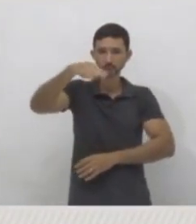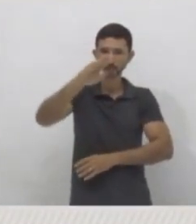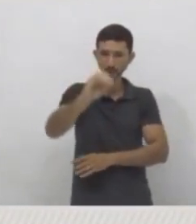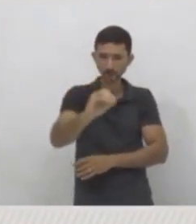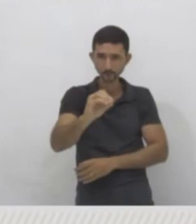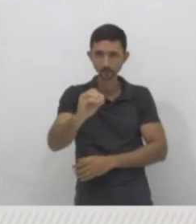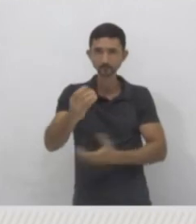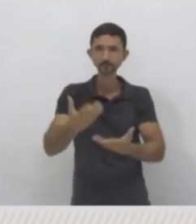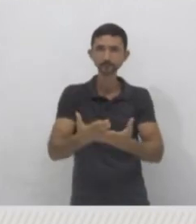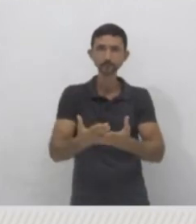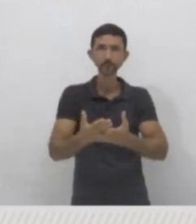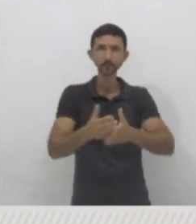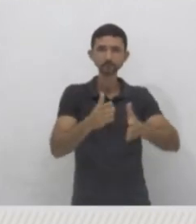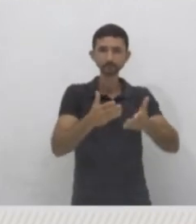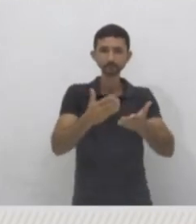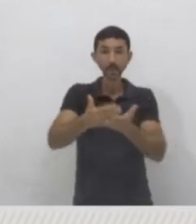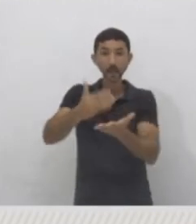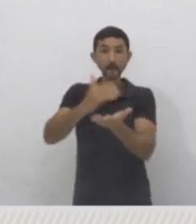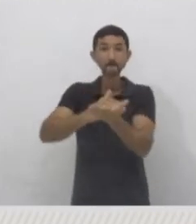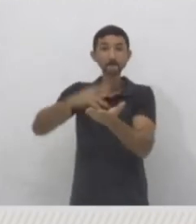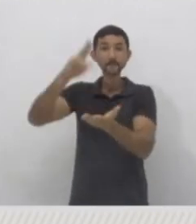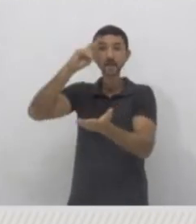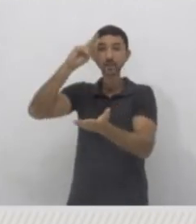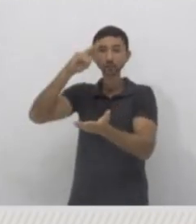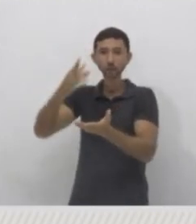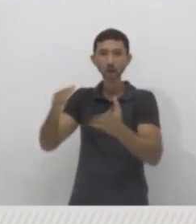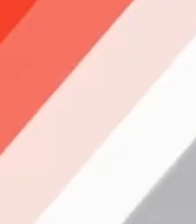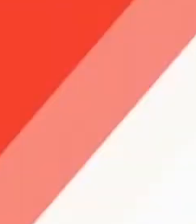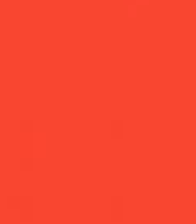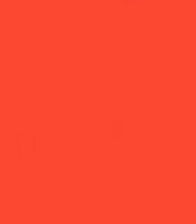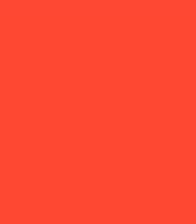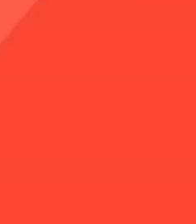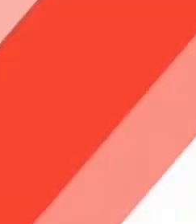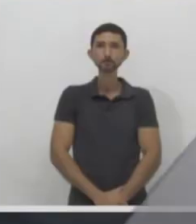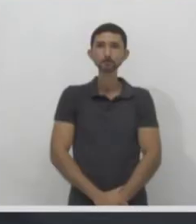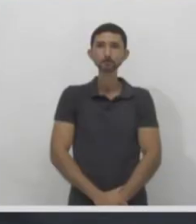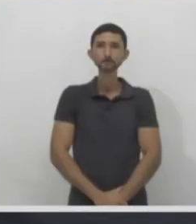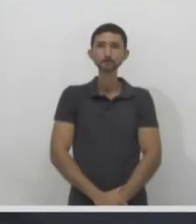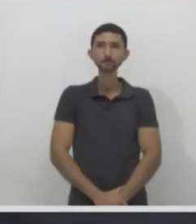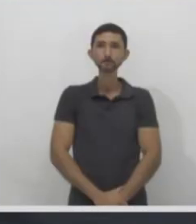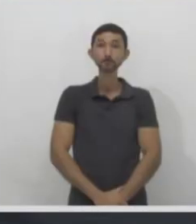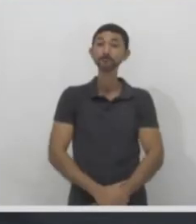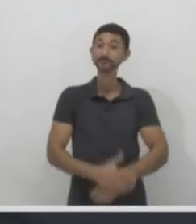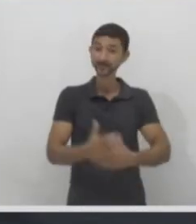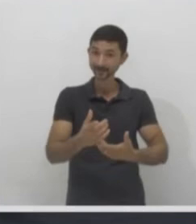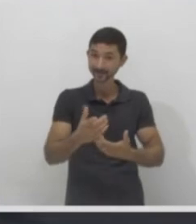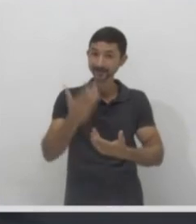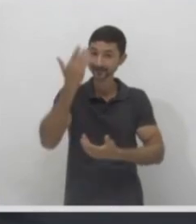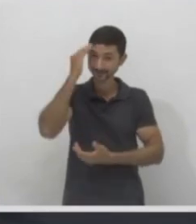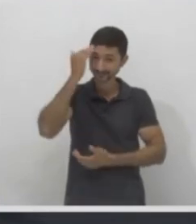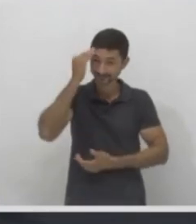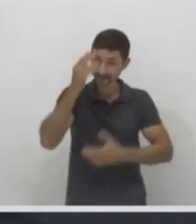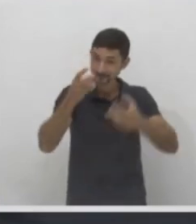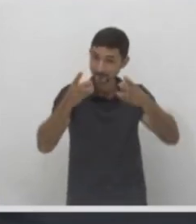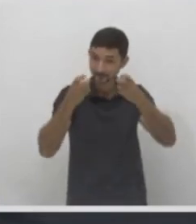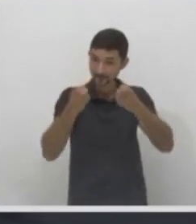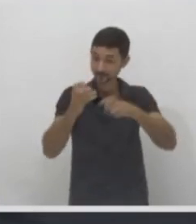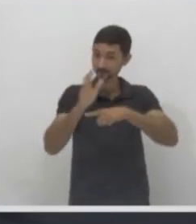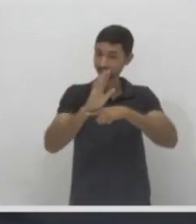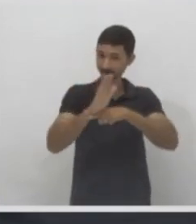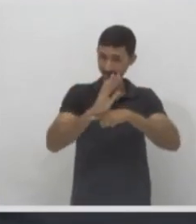terminou com a chegada da escrita e é um período fascinante, você não acha? E aí, conseguiram perceber no nosso